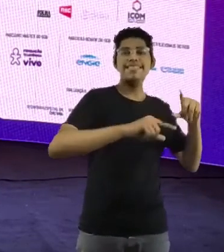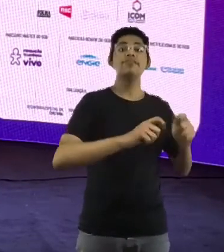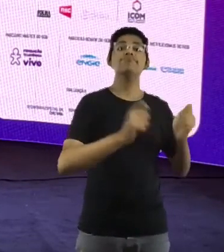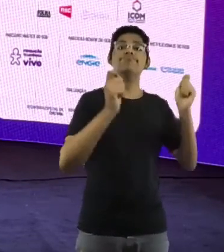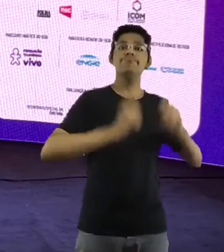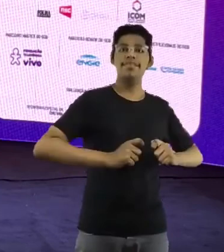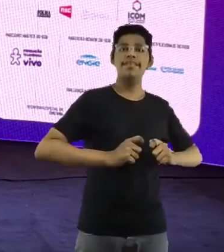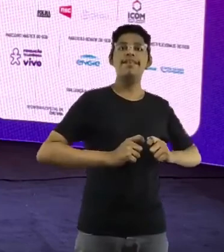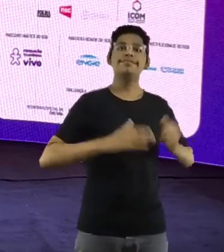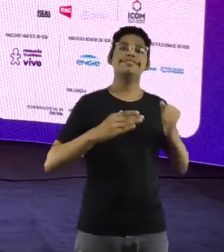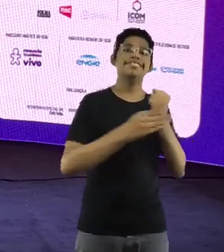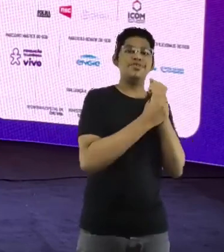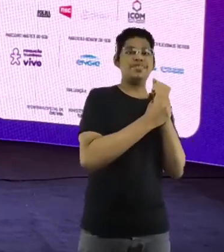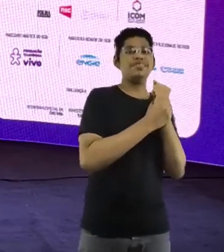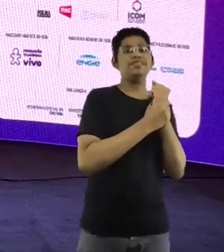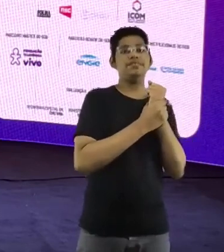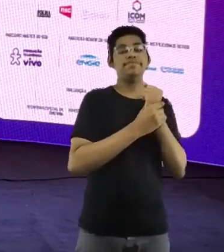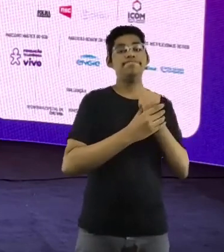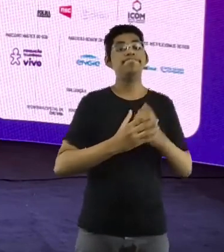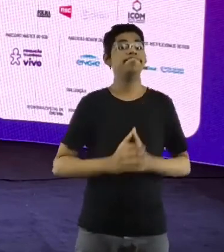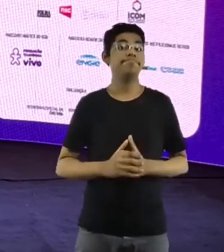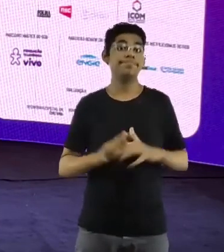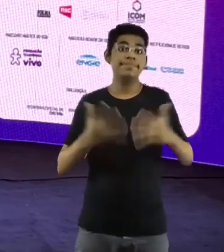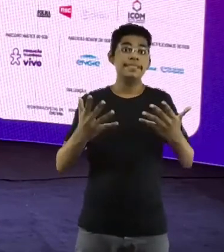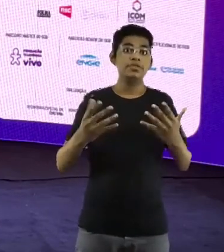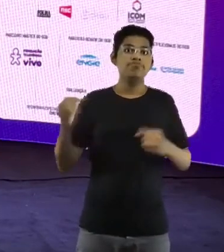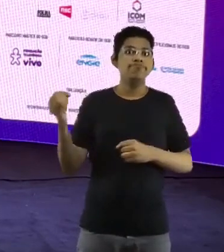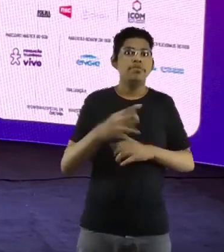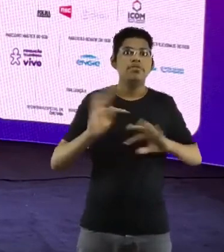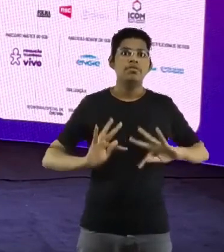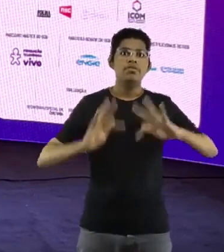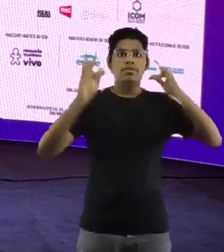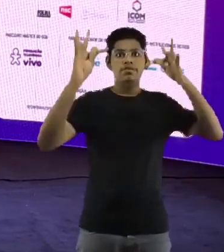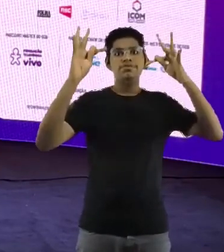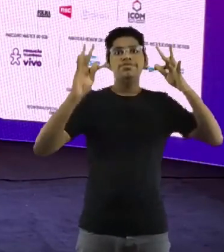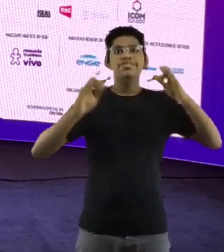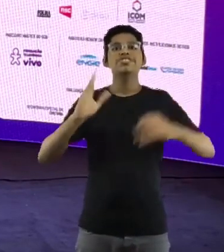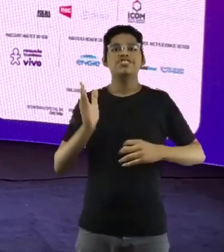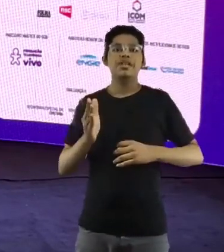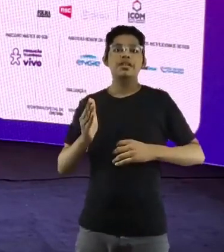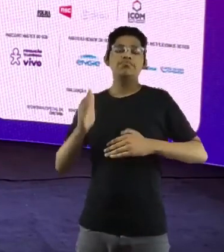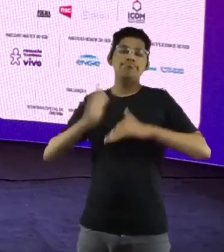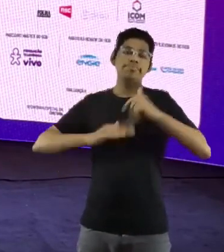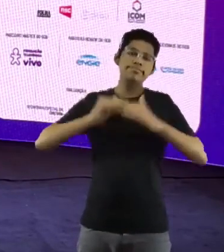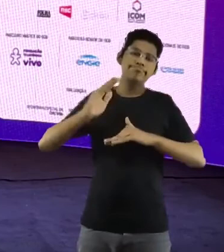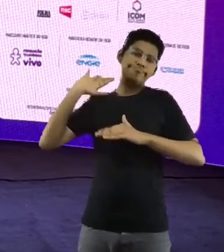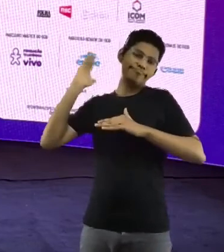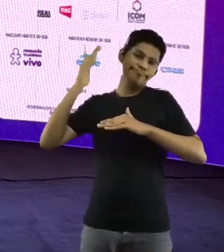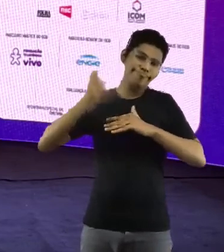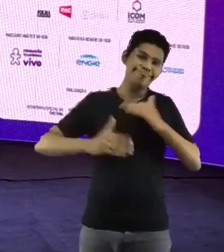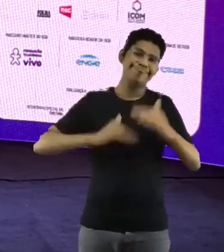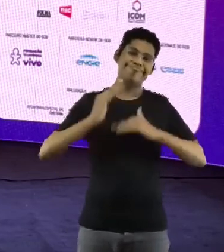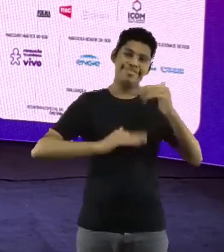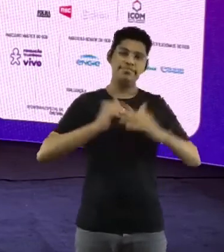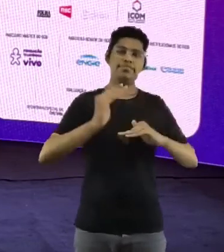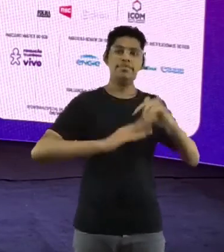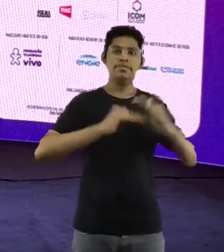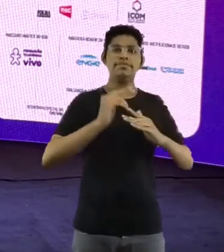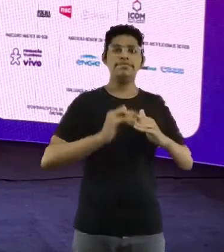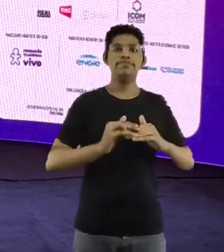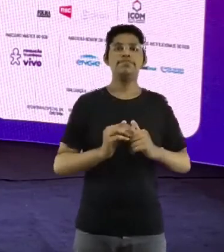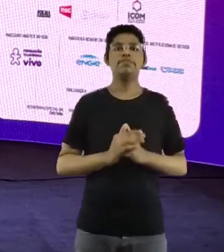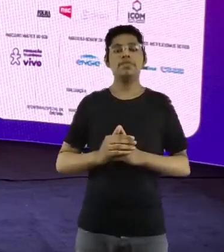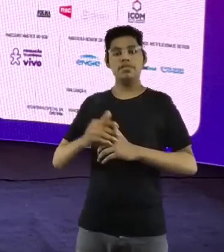segura. Então, novas tecnologias como essa já vêm sendo implantadas aí pelas instituições financeiras e